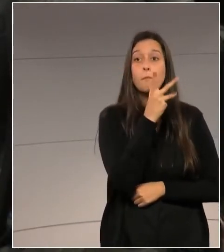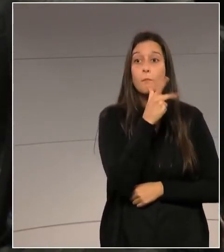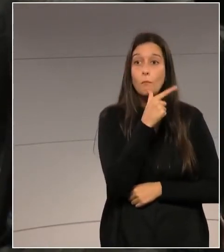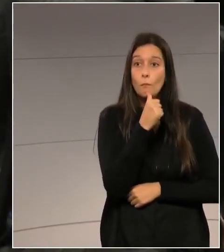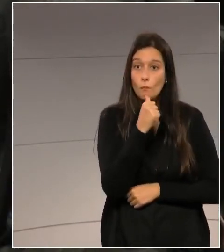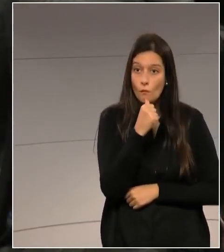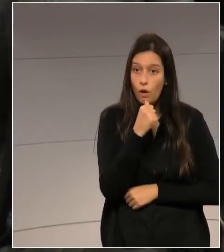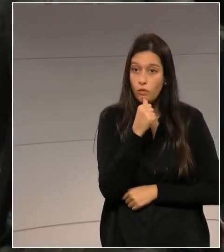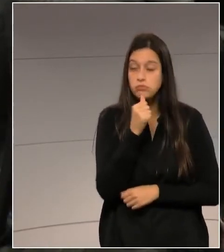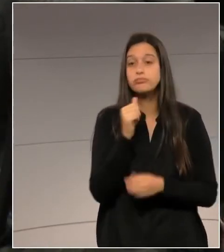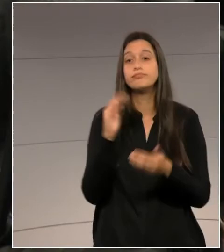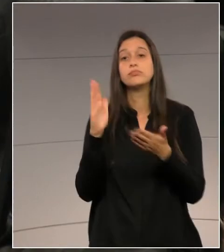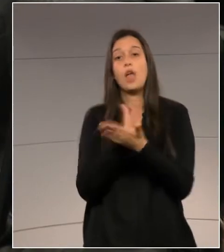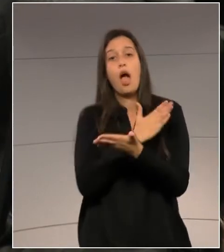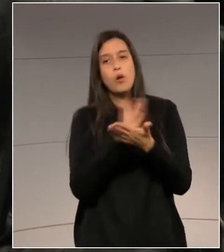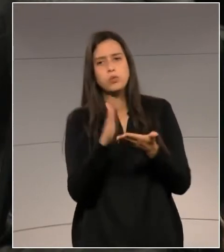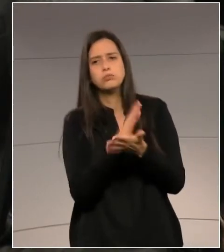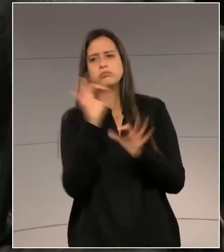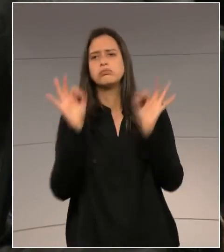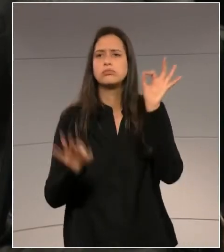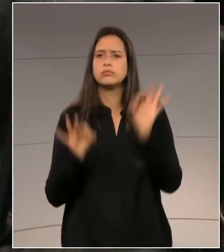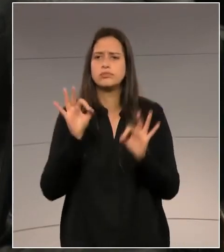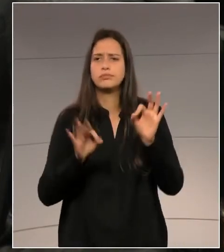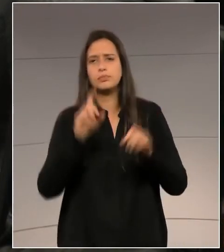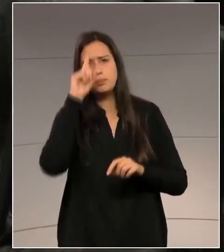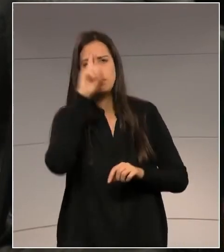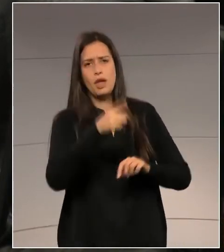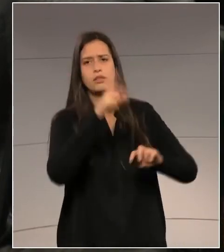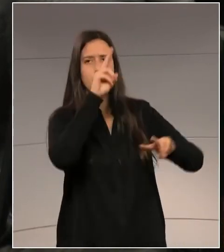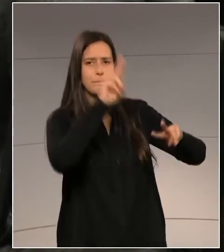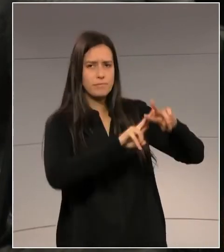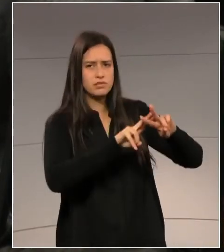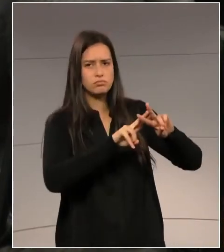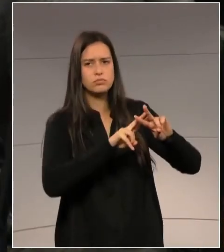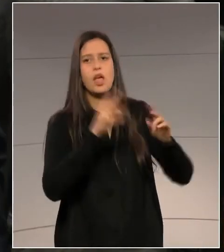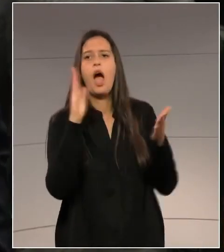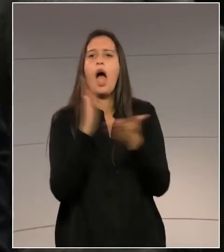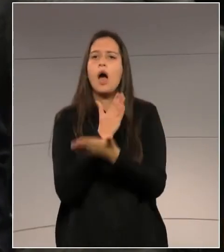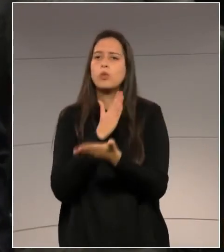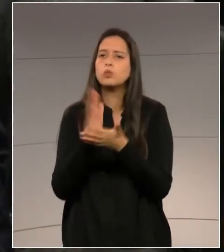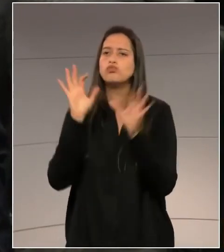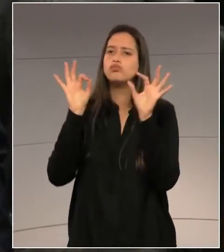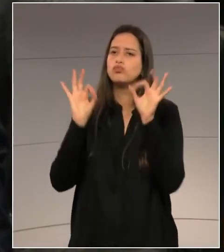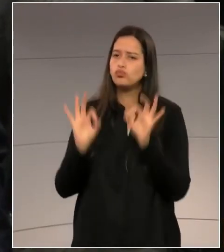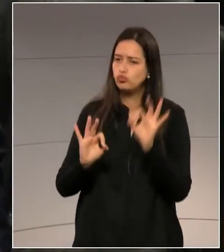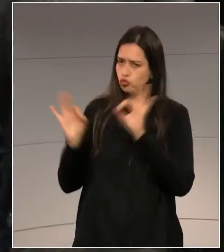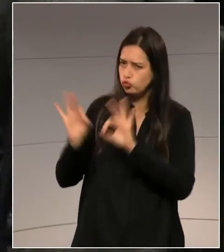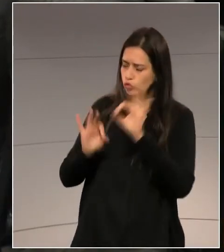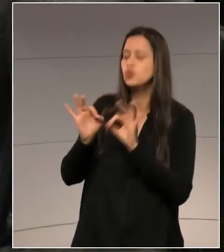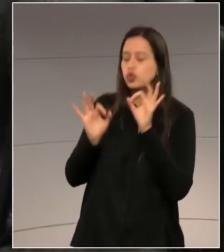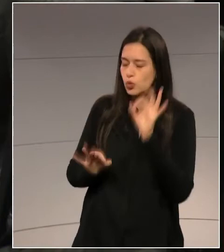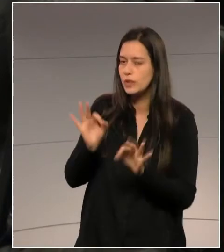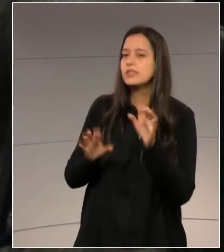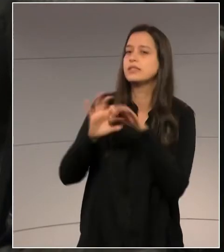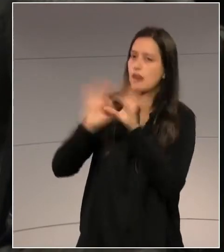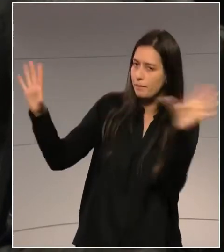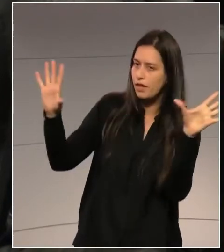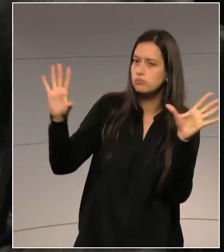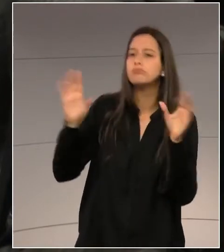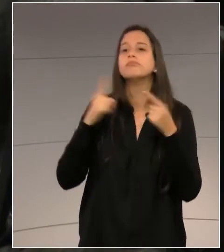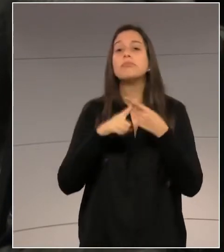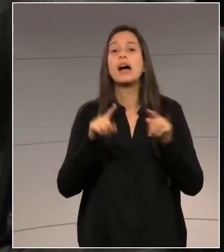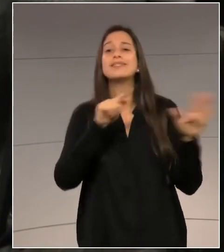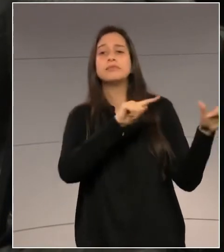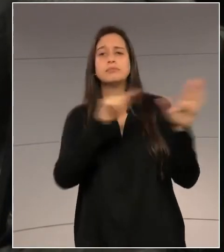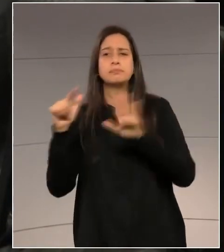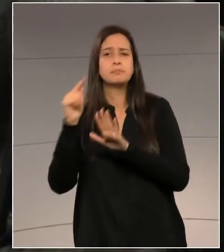e o correto é firmar jurisprudência o que aconteceu na última semana vão prevalecer